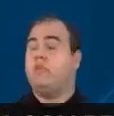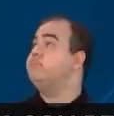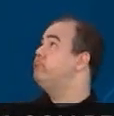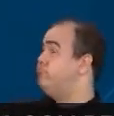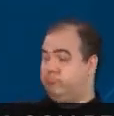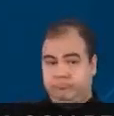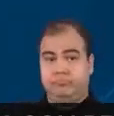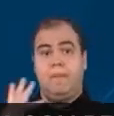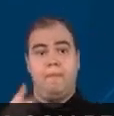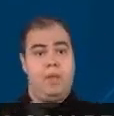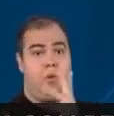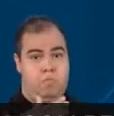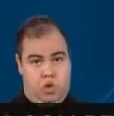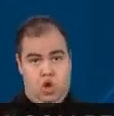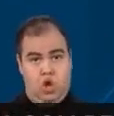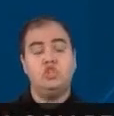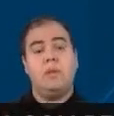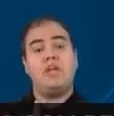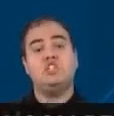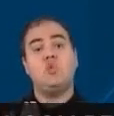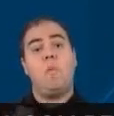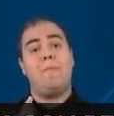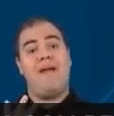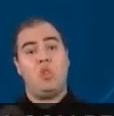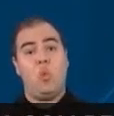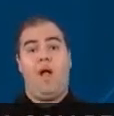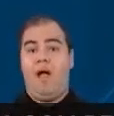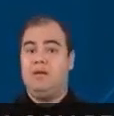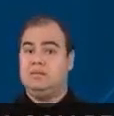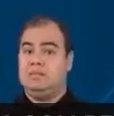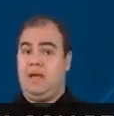Infraestrutura, Meio Ambiente e Transportes, e Gilberto Kassab será o secretário de Governo.